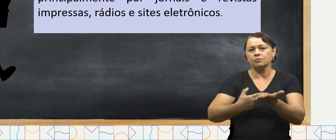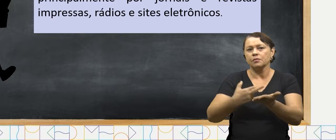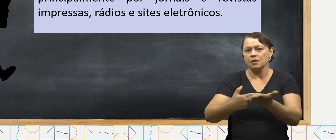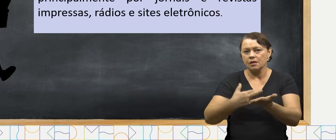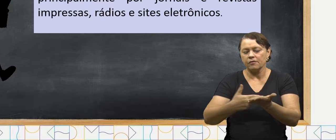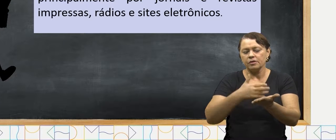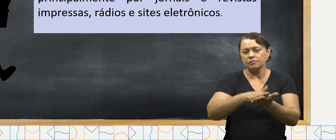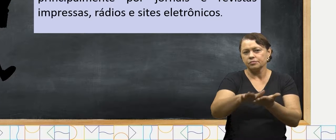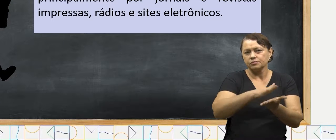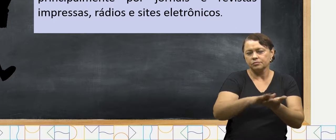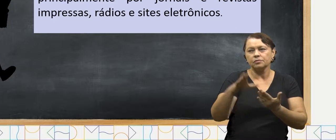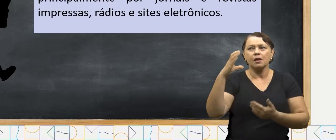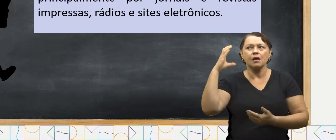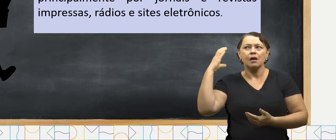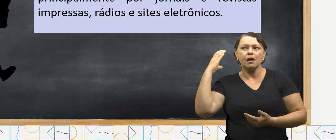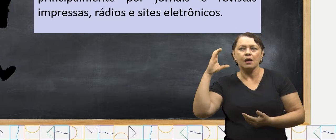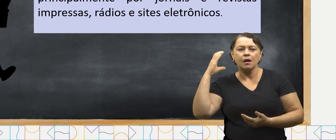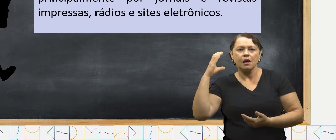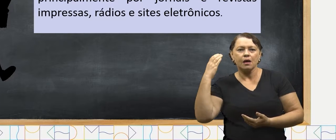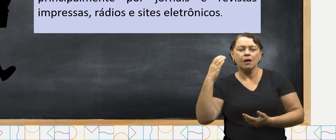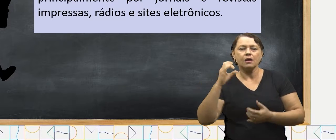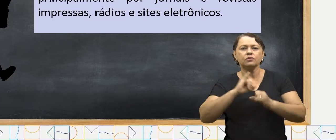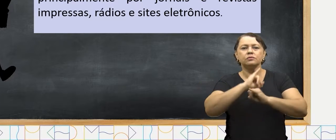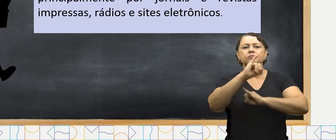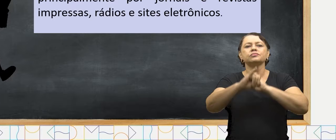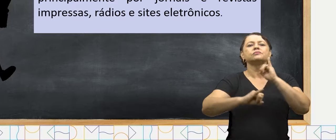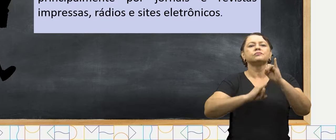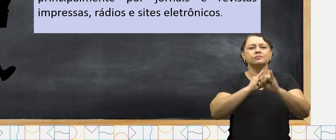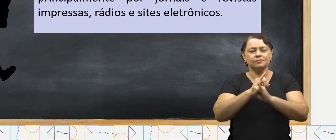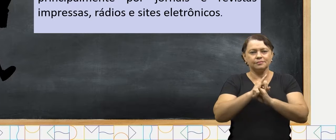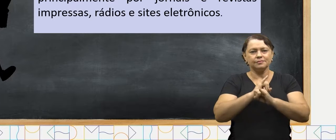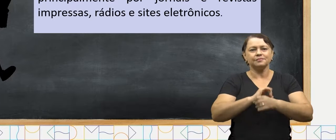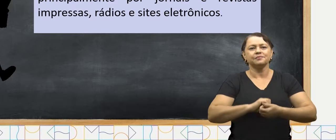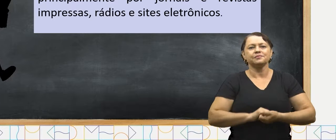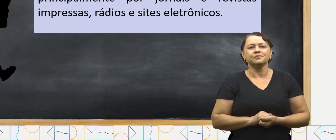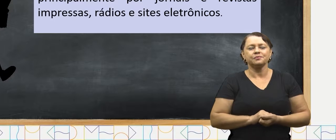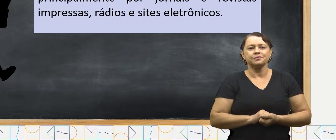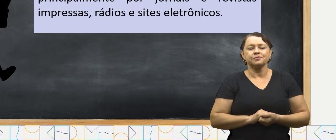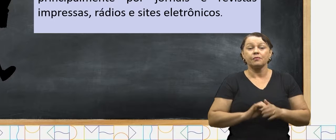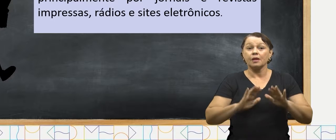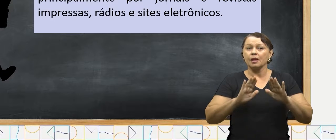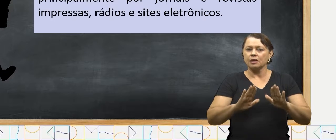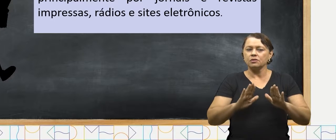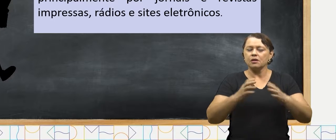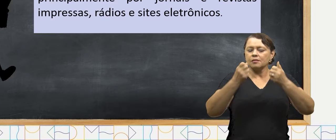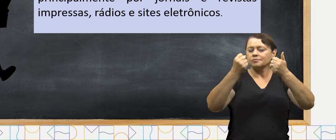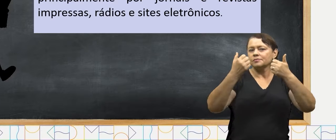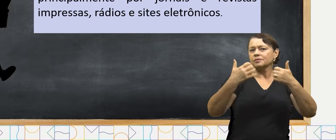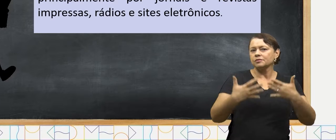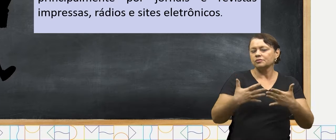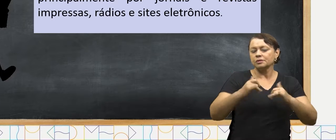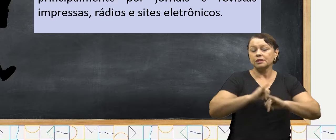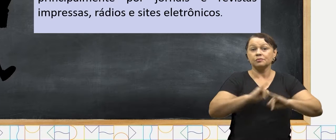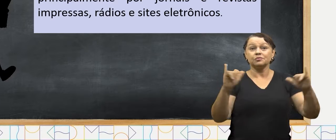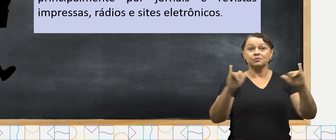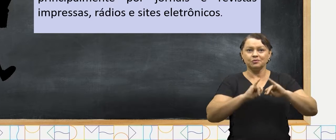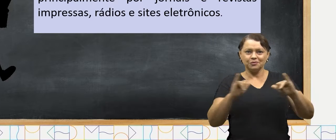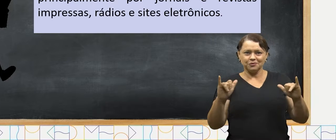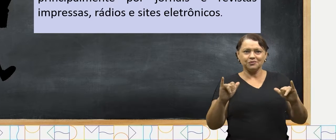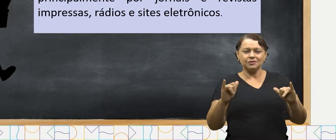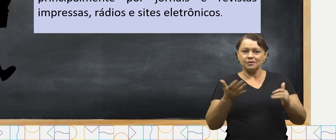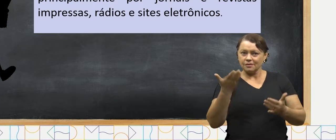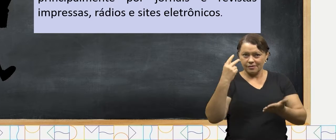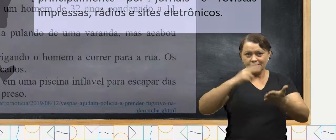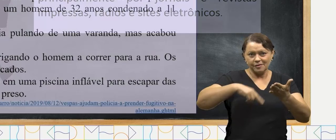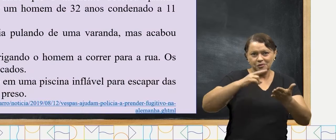revistas impressas, rádios e sites eletrônicos. Já que estamos falando de notícias, vamos